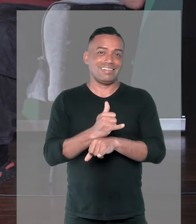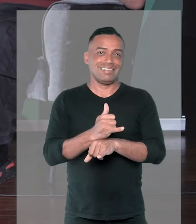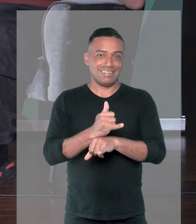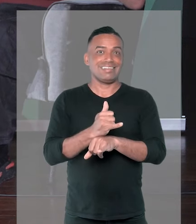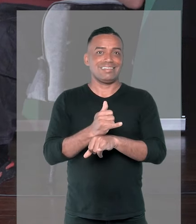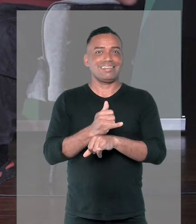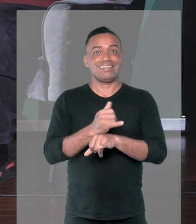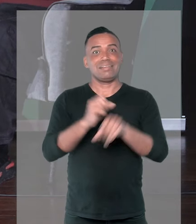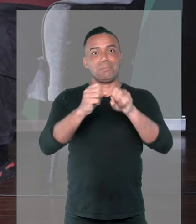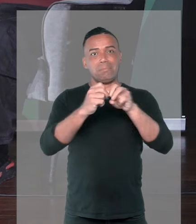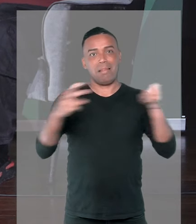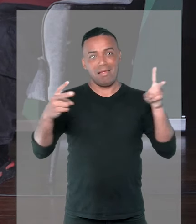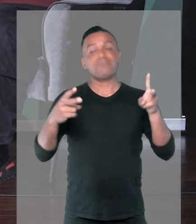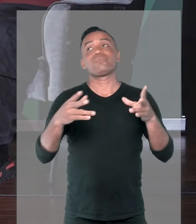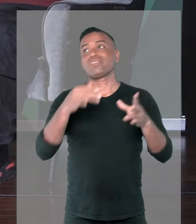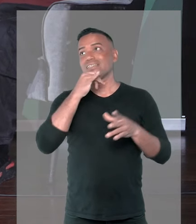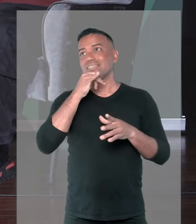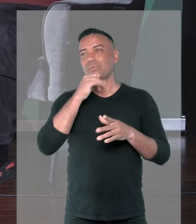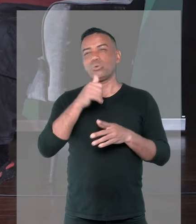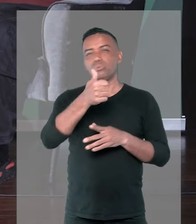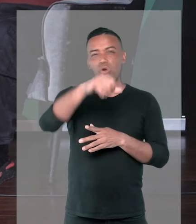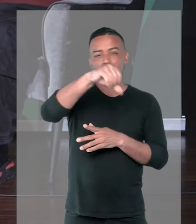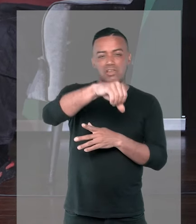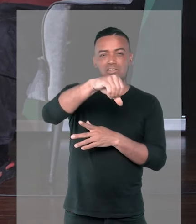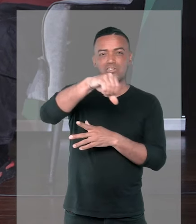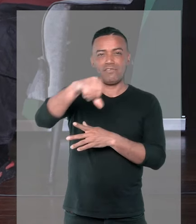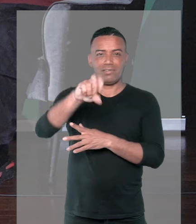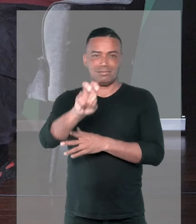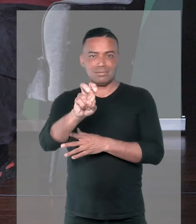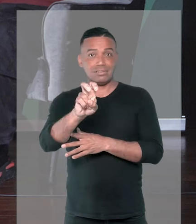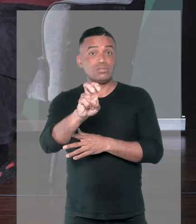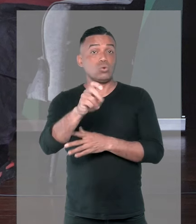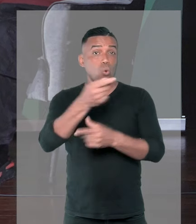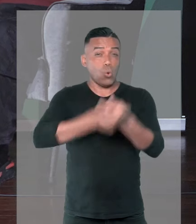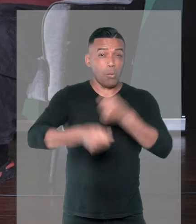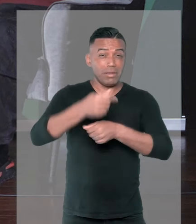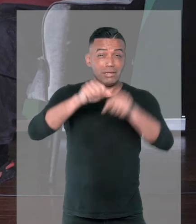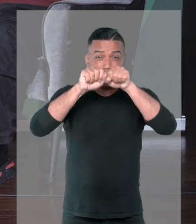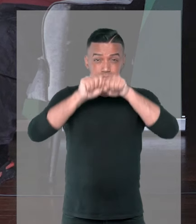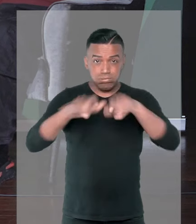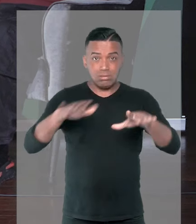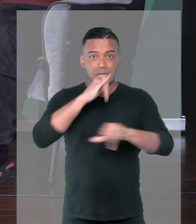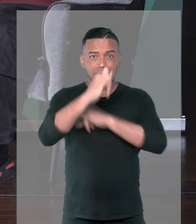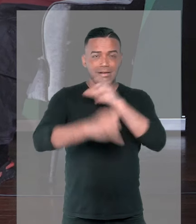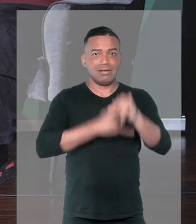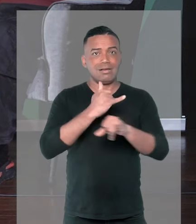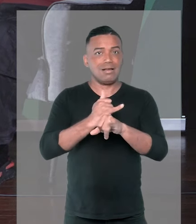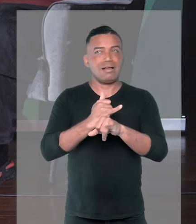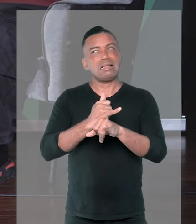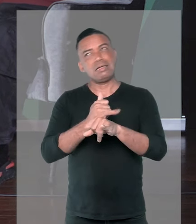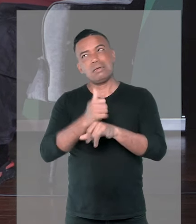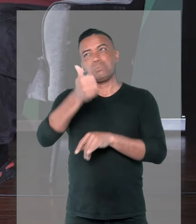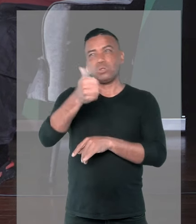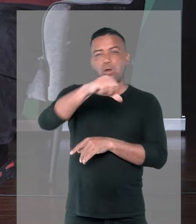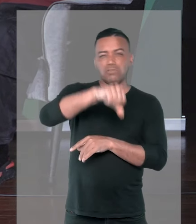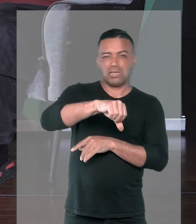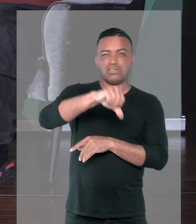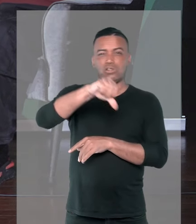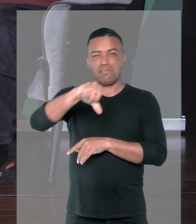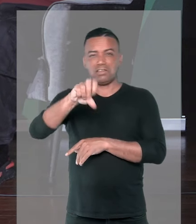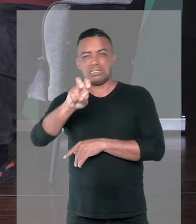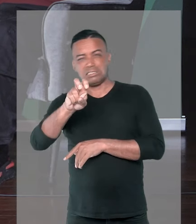internet né A internet quando chega em 95 internet comercial no mundo inteiro ela acontece ali ao redor do ano 1995